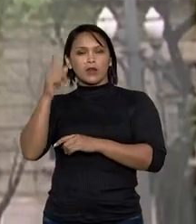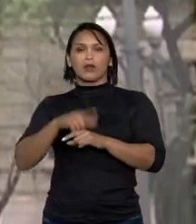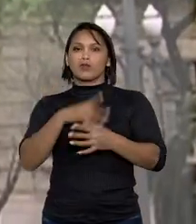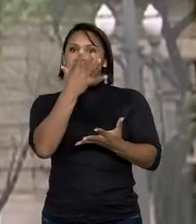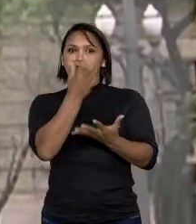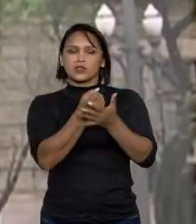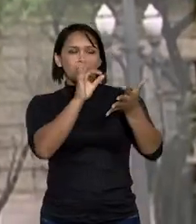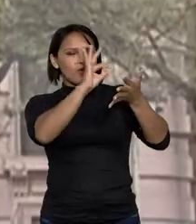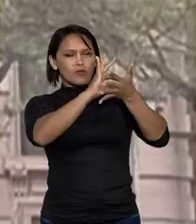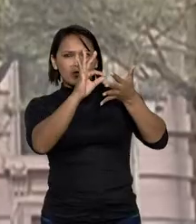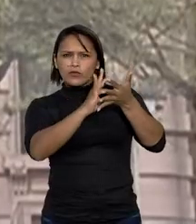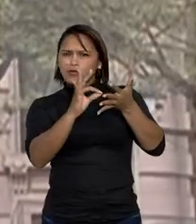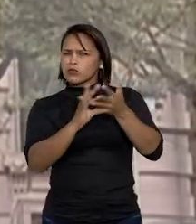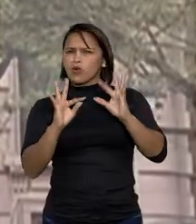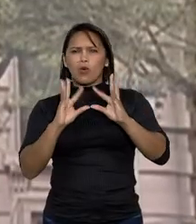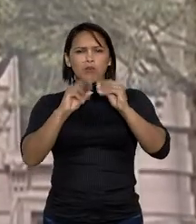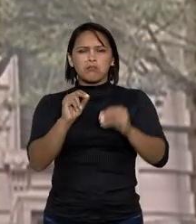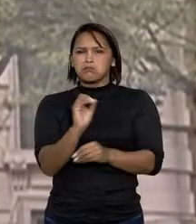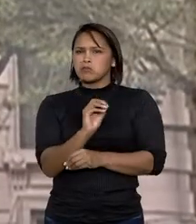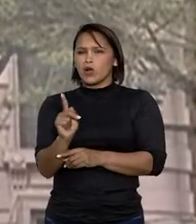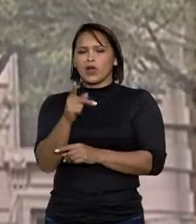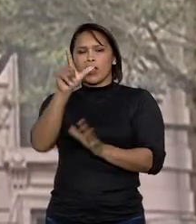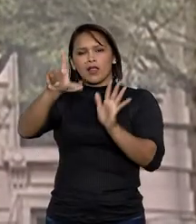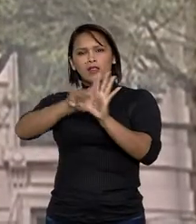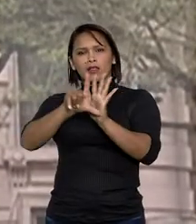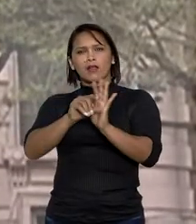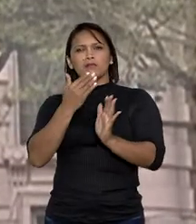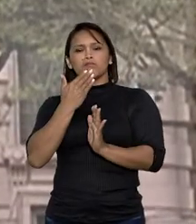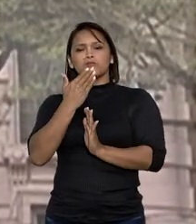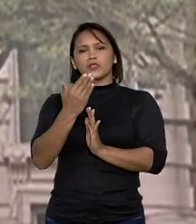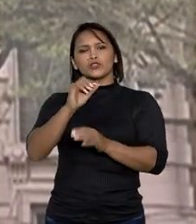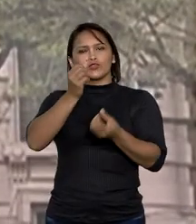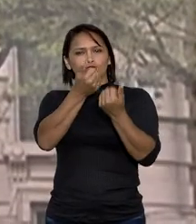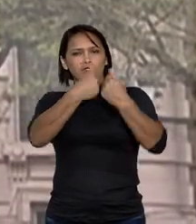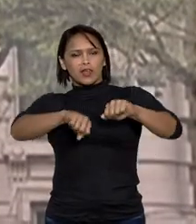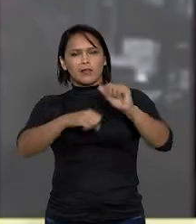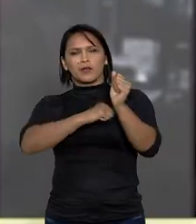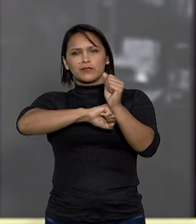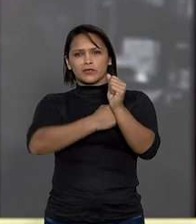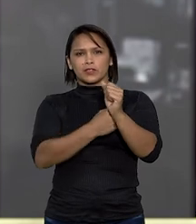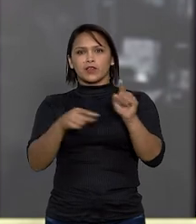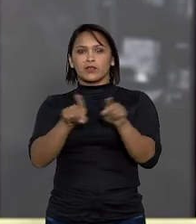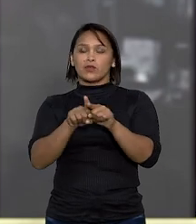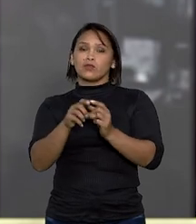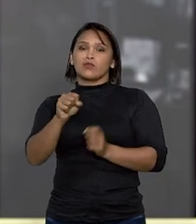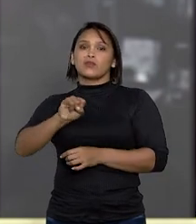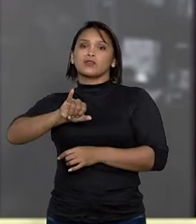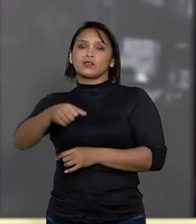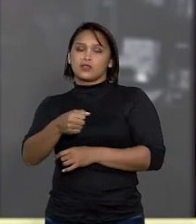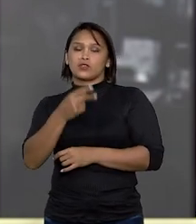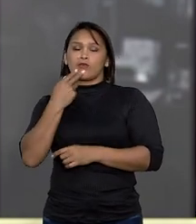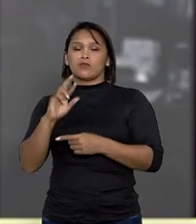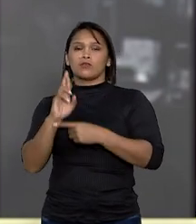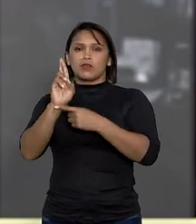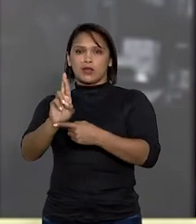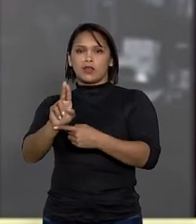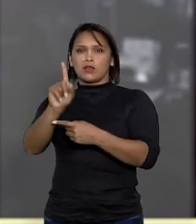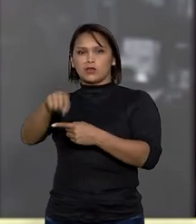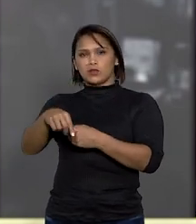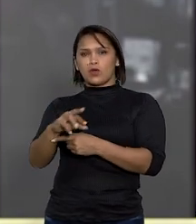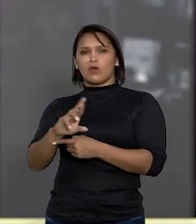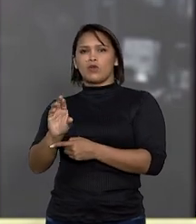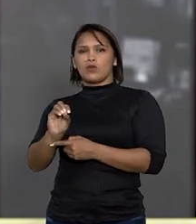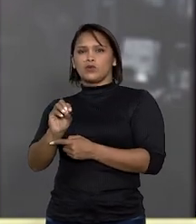considerou preenchidos todos os requisitos legais para os pedidos de quebra de sigilo no STJ o relator do caso